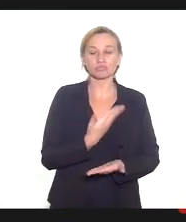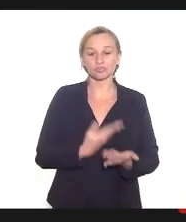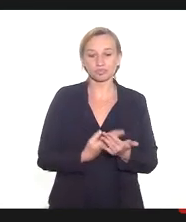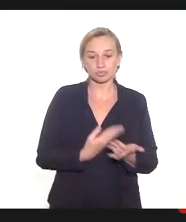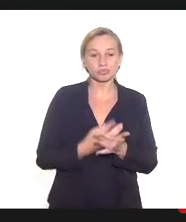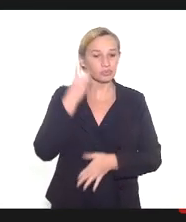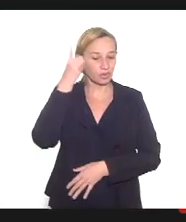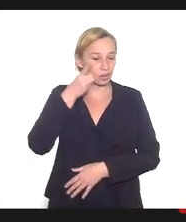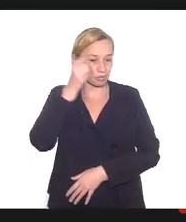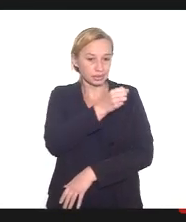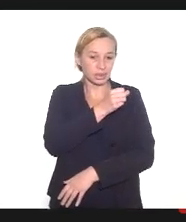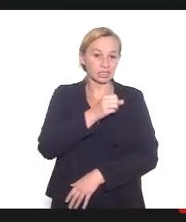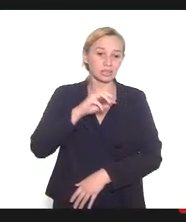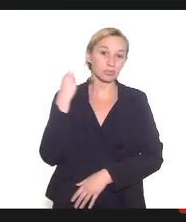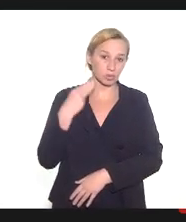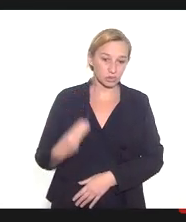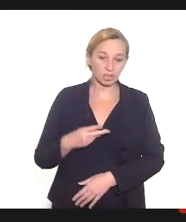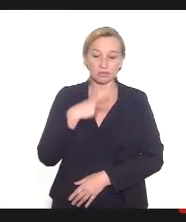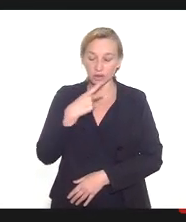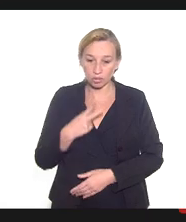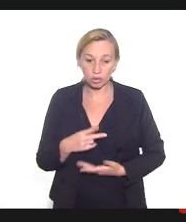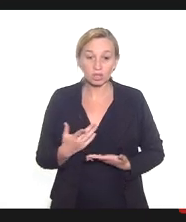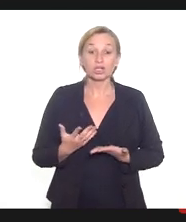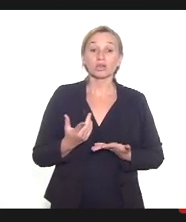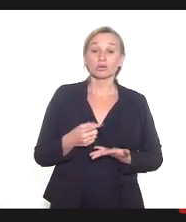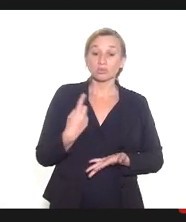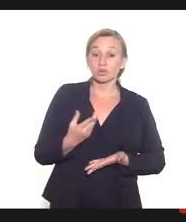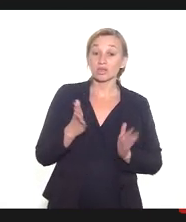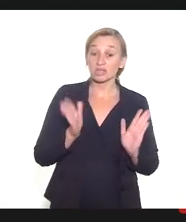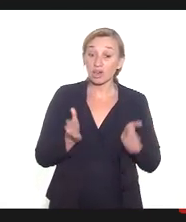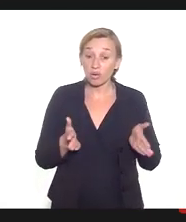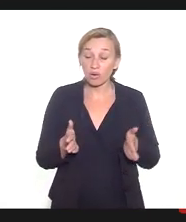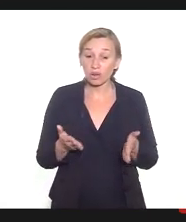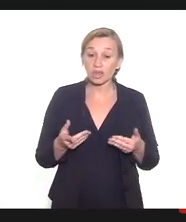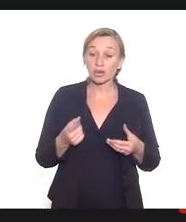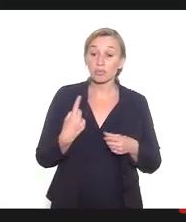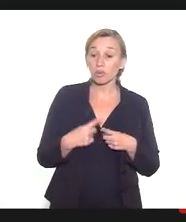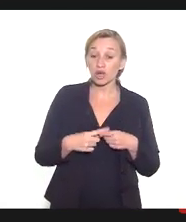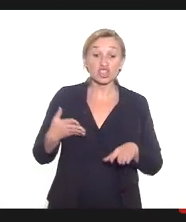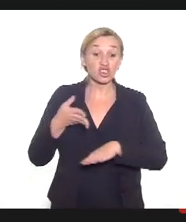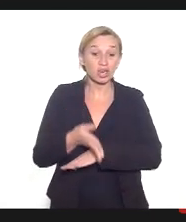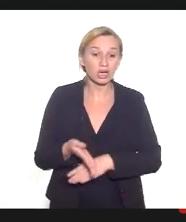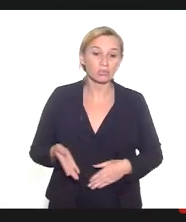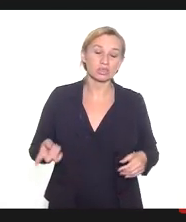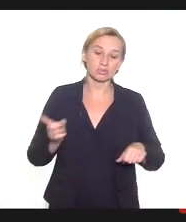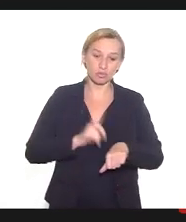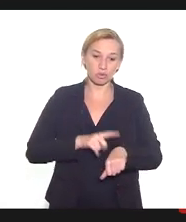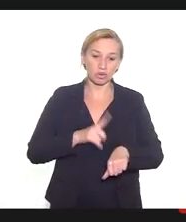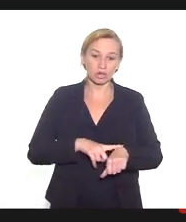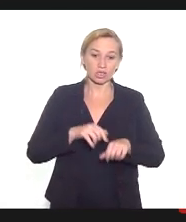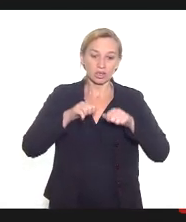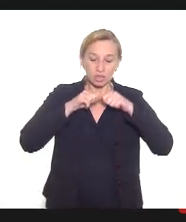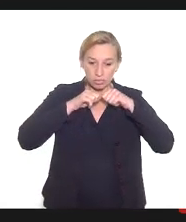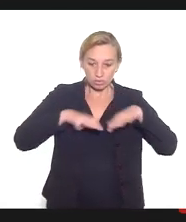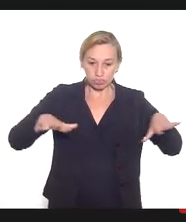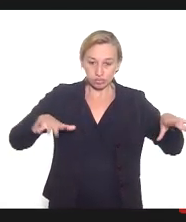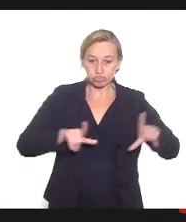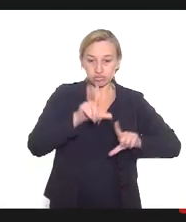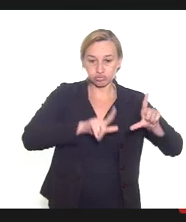deputada Mônica Francisco falou e como estamos agora e porque chegamos a este ponto amiga já aconteceu